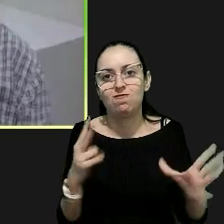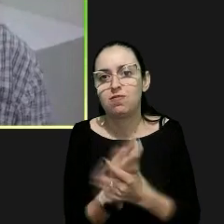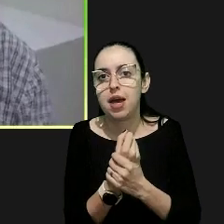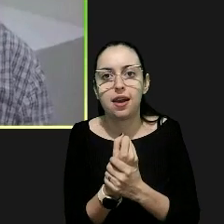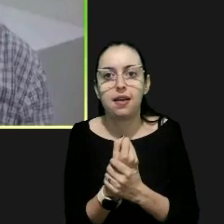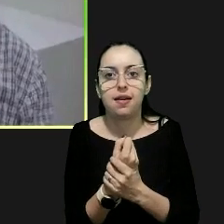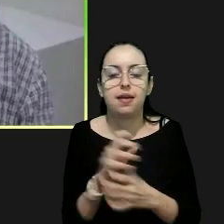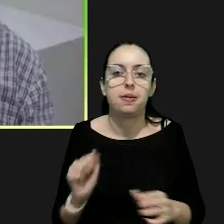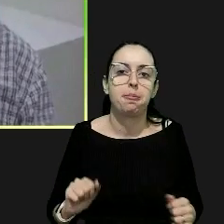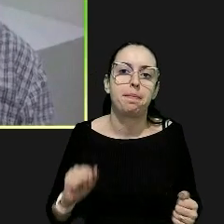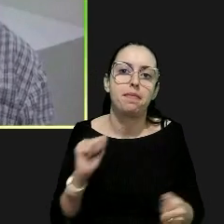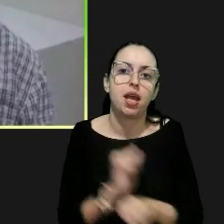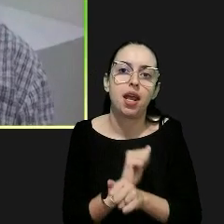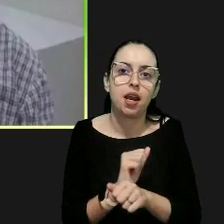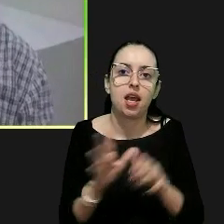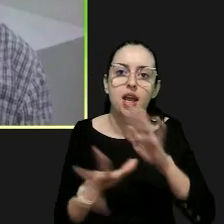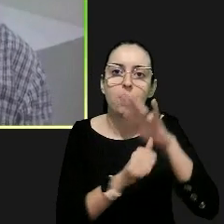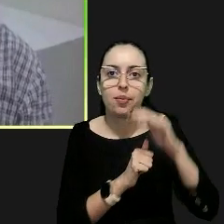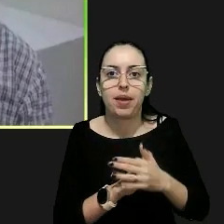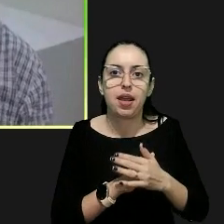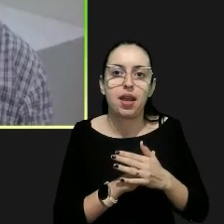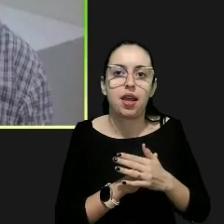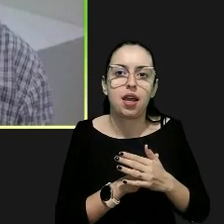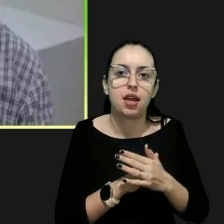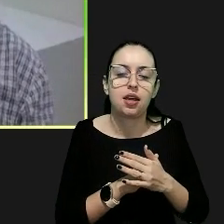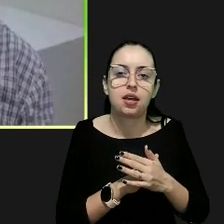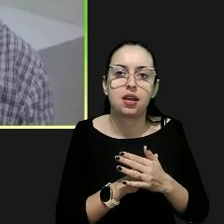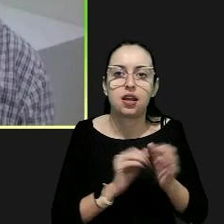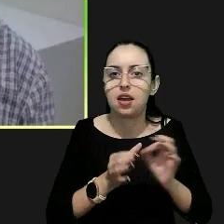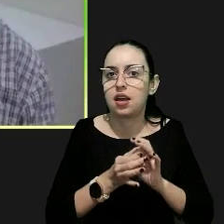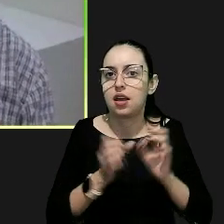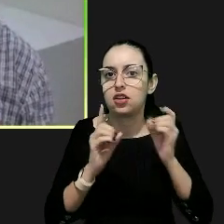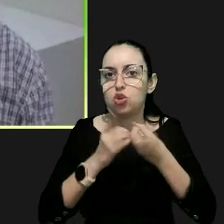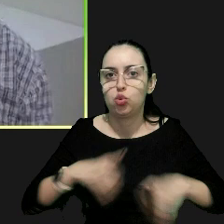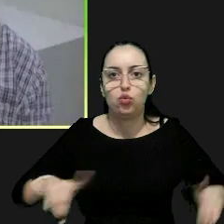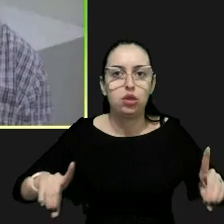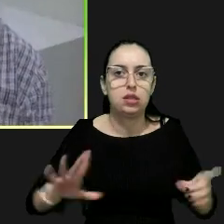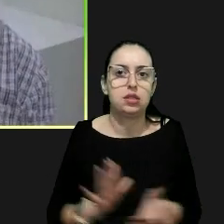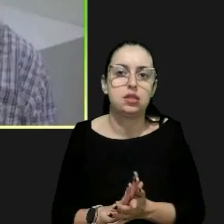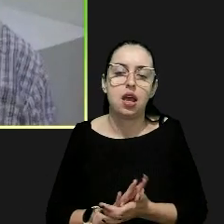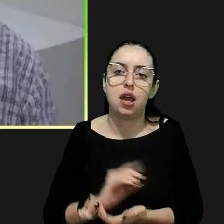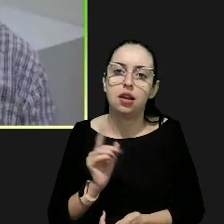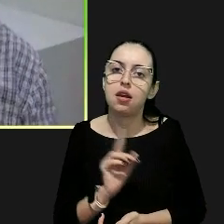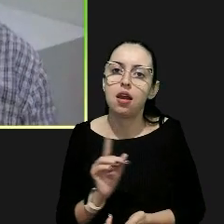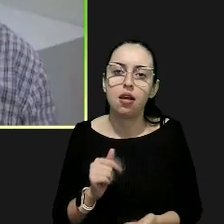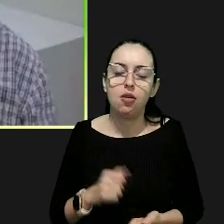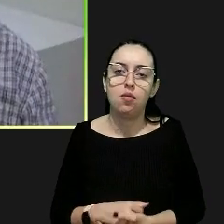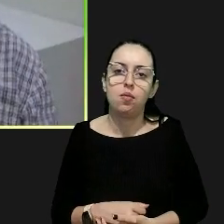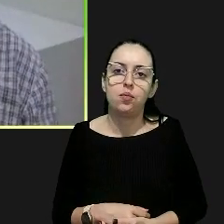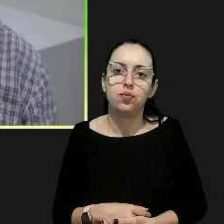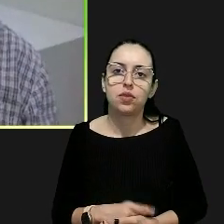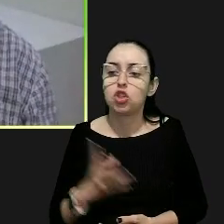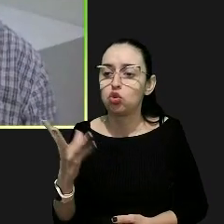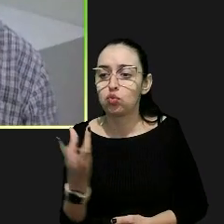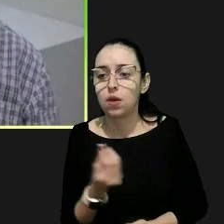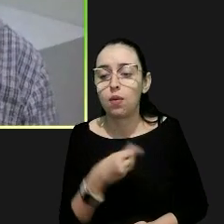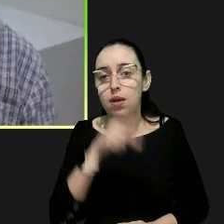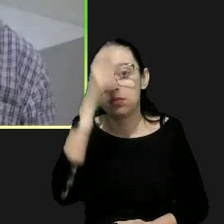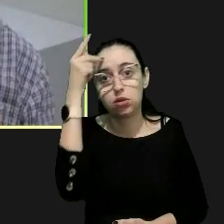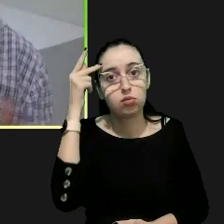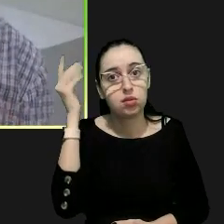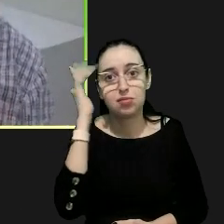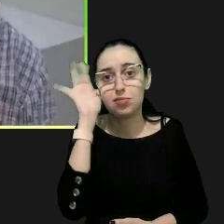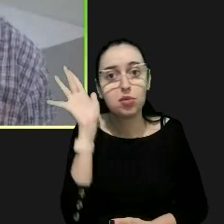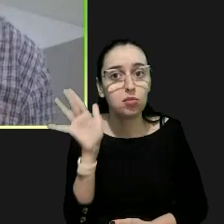E você não vai poder interditá-la, você não vai poder tomar, você não vai poder acabar com o casamento dela, né?